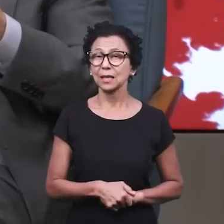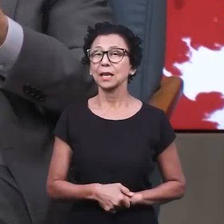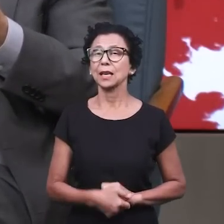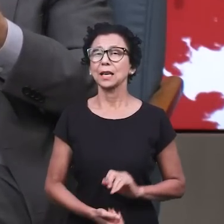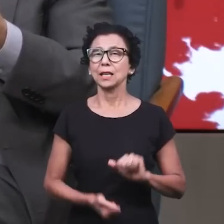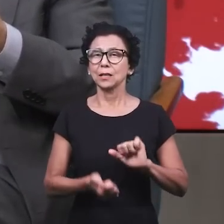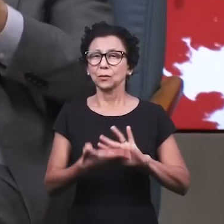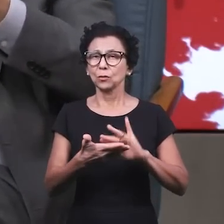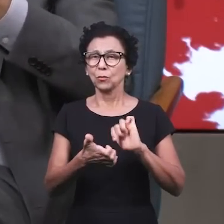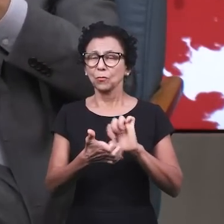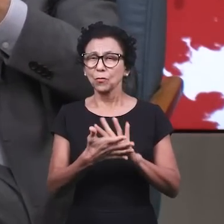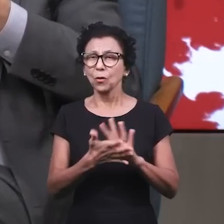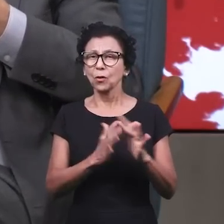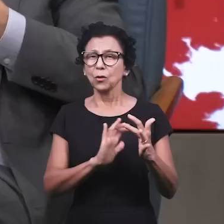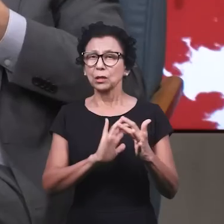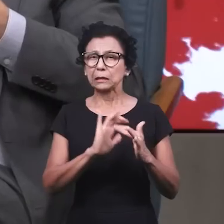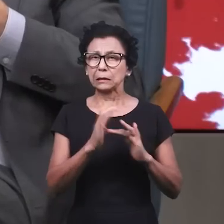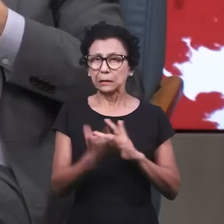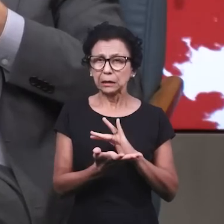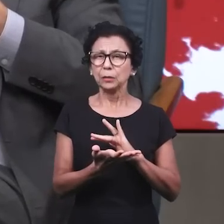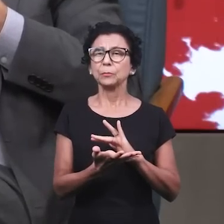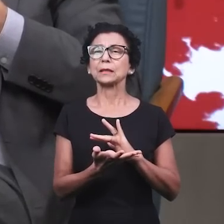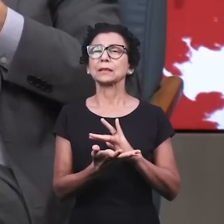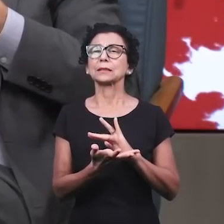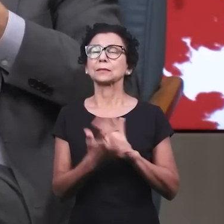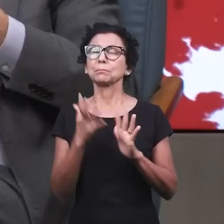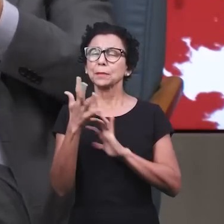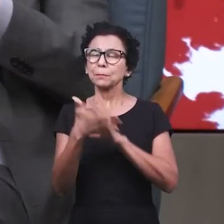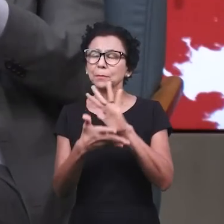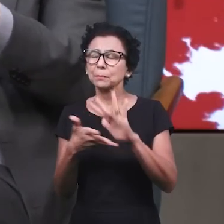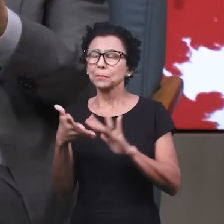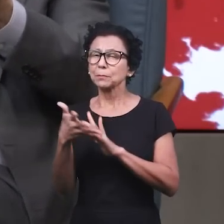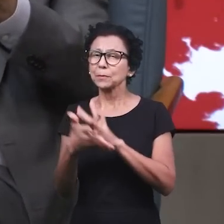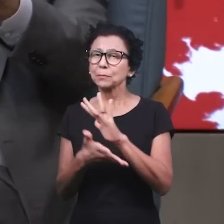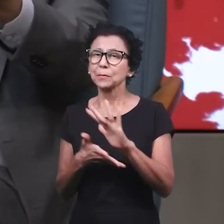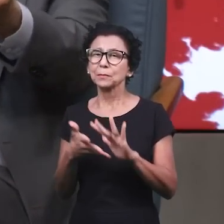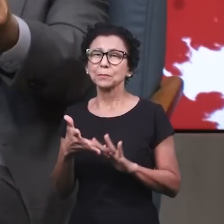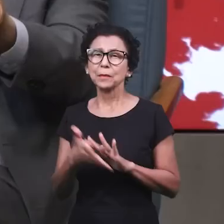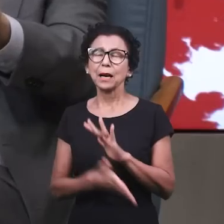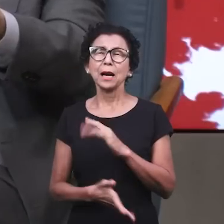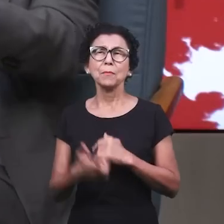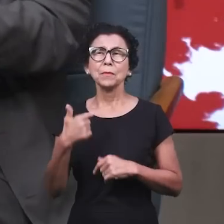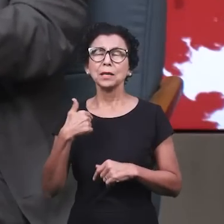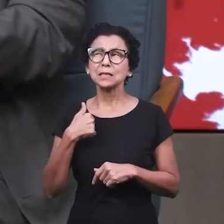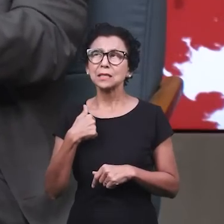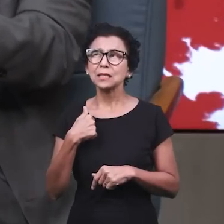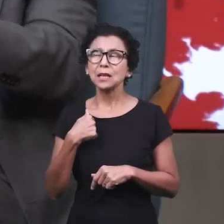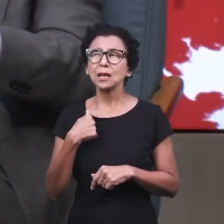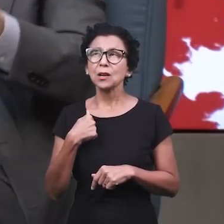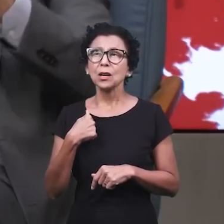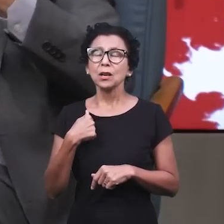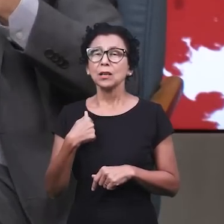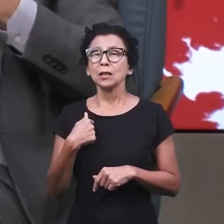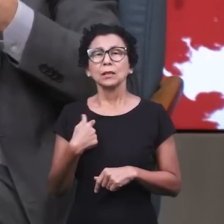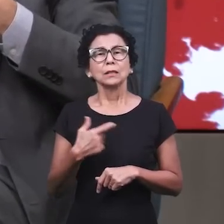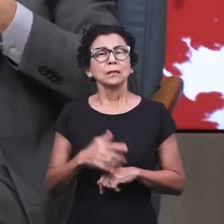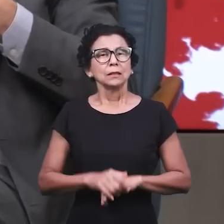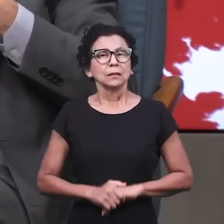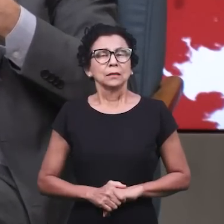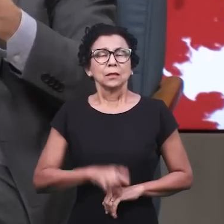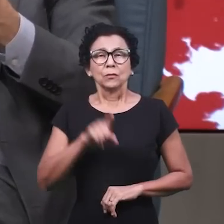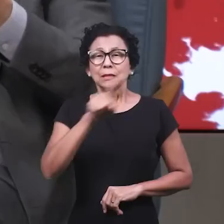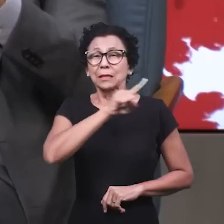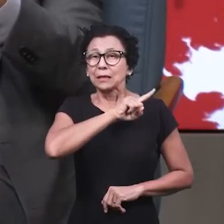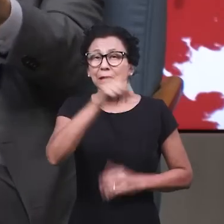do louvor, e naquele louvor você exprime, mesmo que não seja você que escreveu o louvor, mas no seu